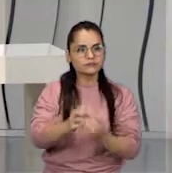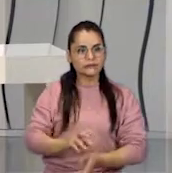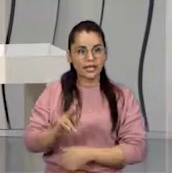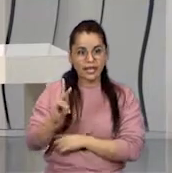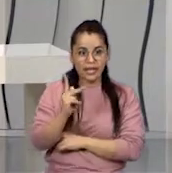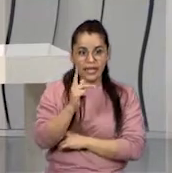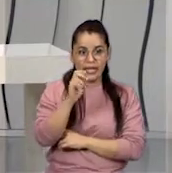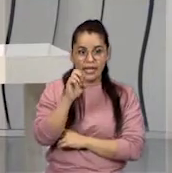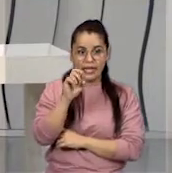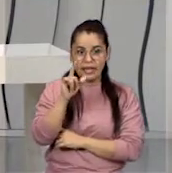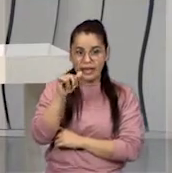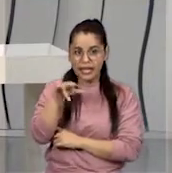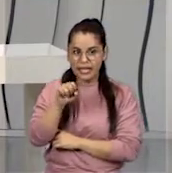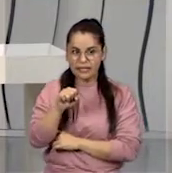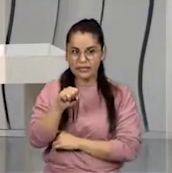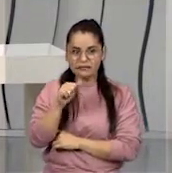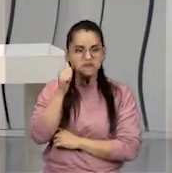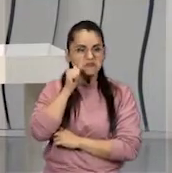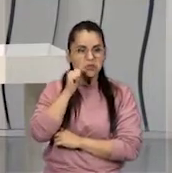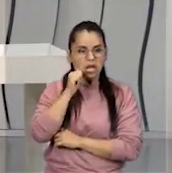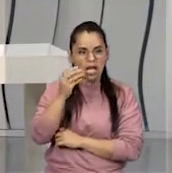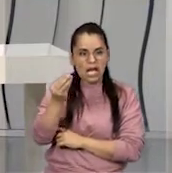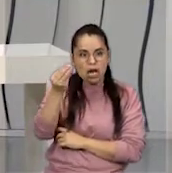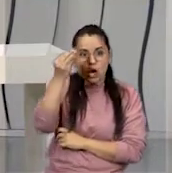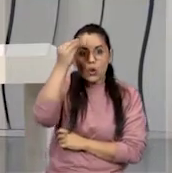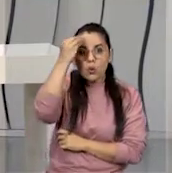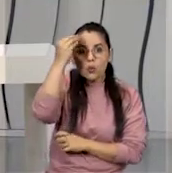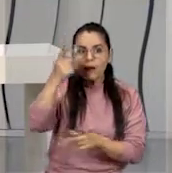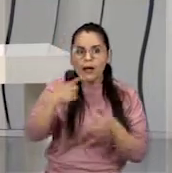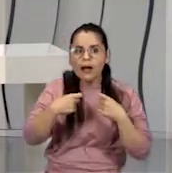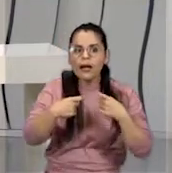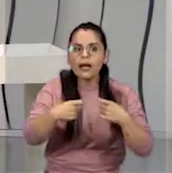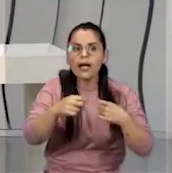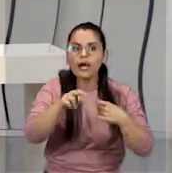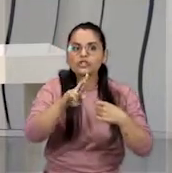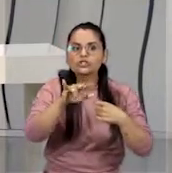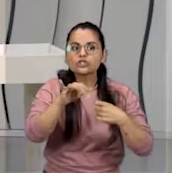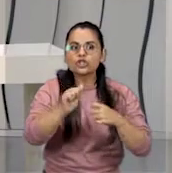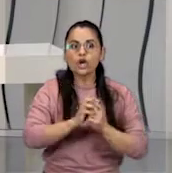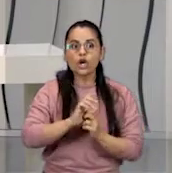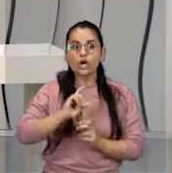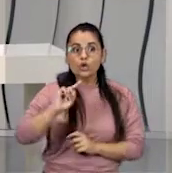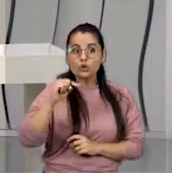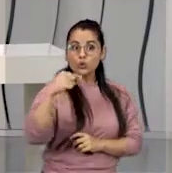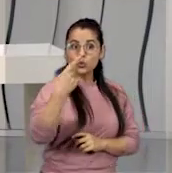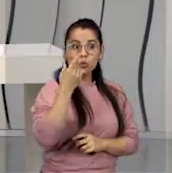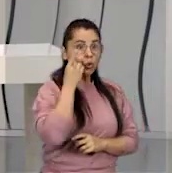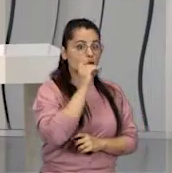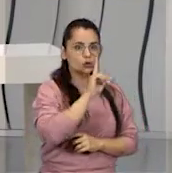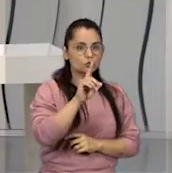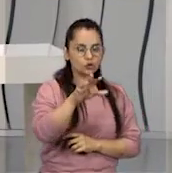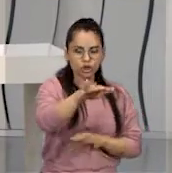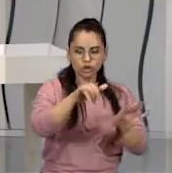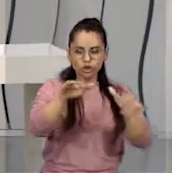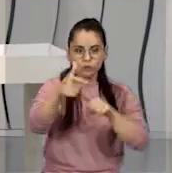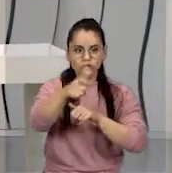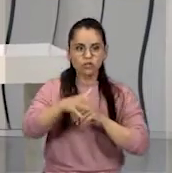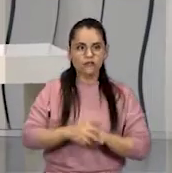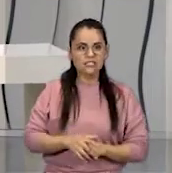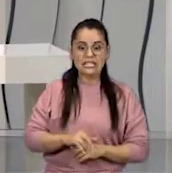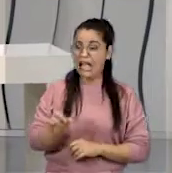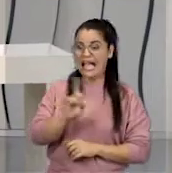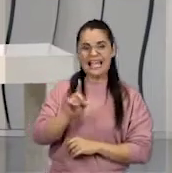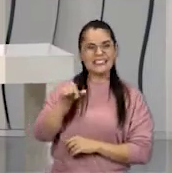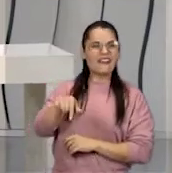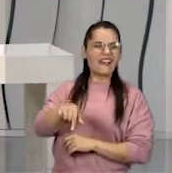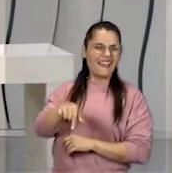Troia, era culpada da guerra ter acontecido. E no outro dia ele faz a mesma reunião com as pessoas, falando que ela era